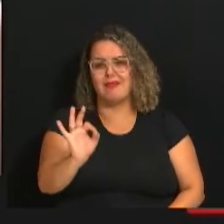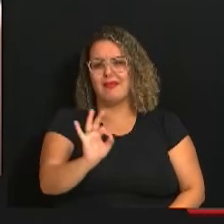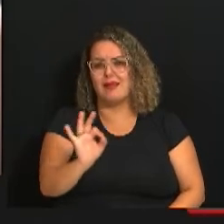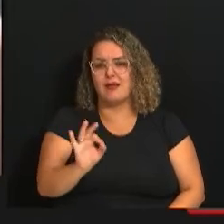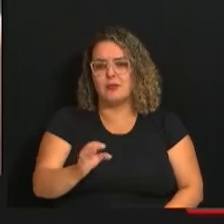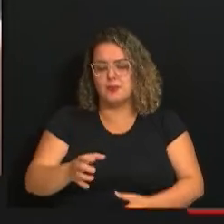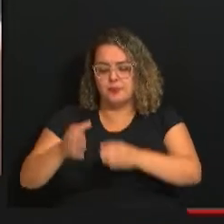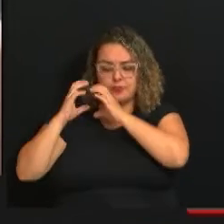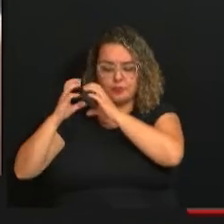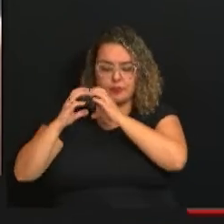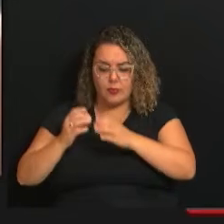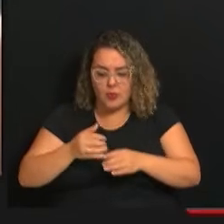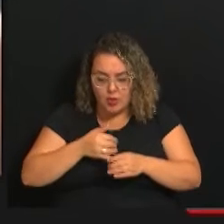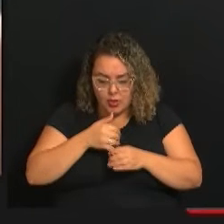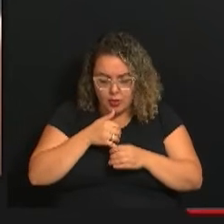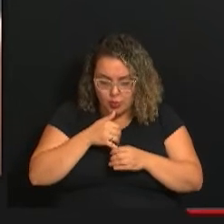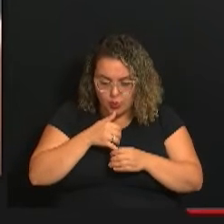Olha, Gabriel,